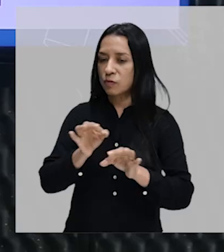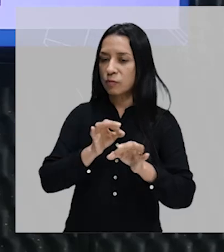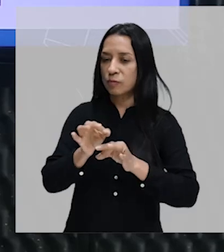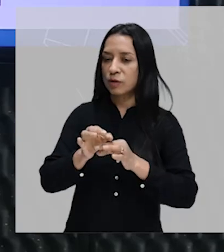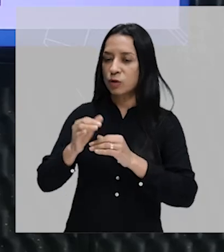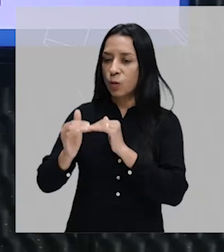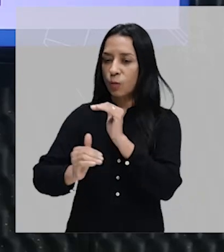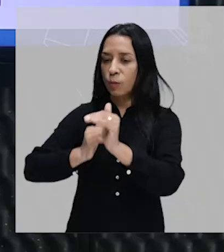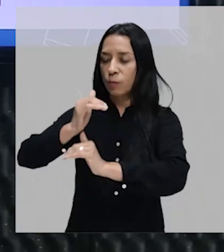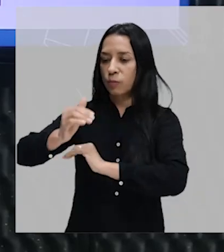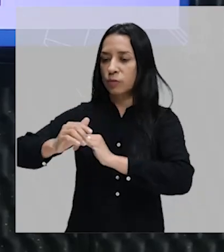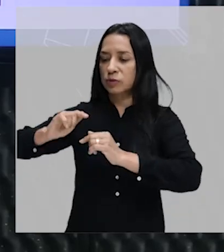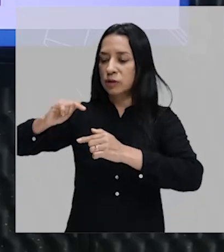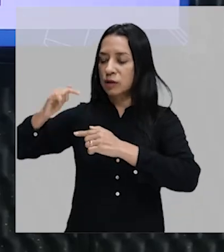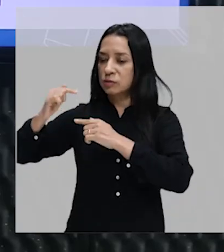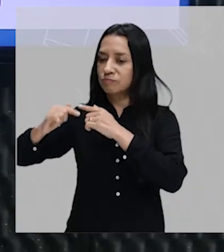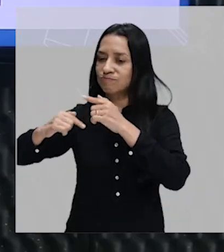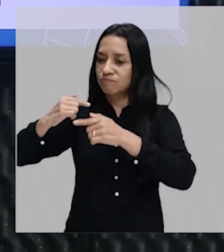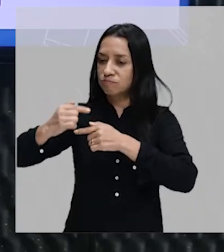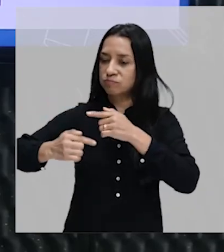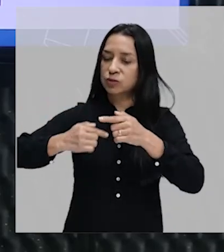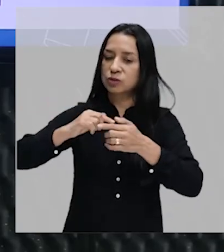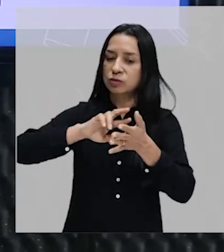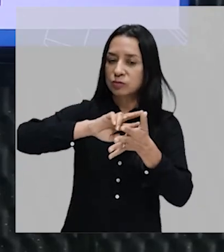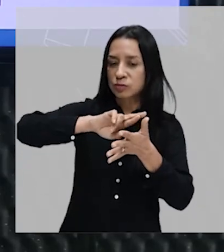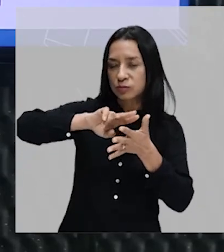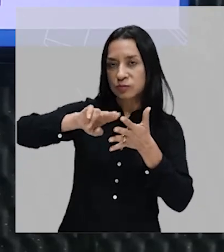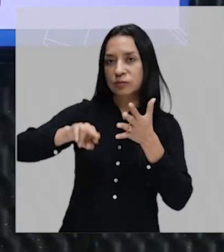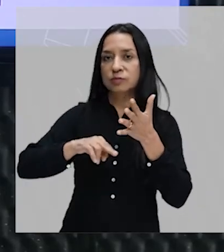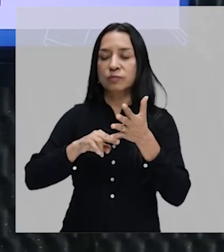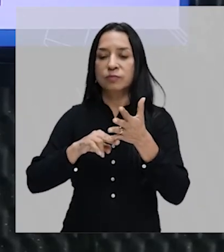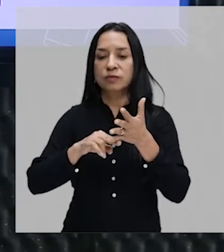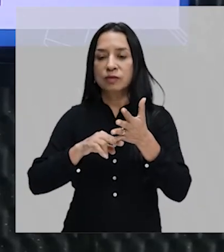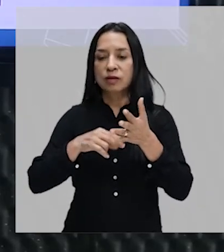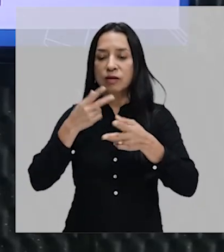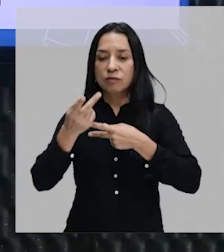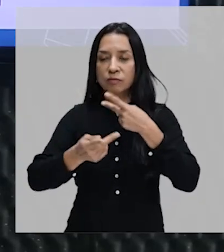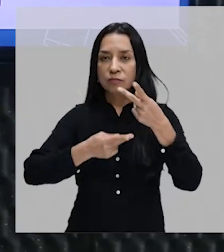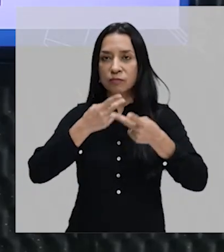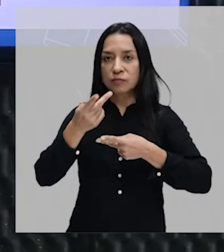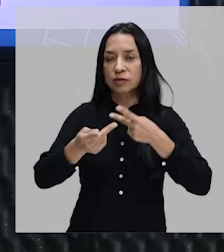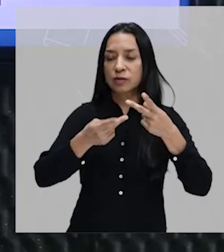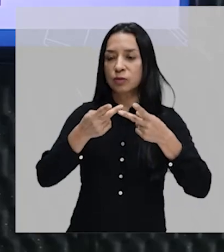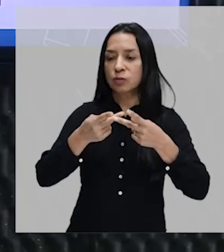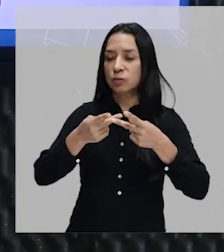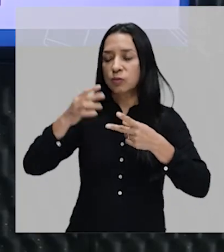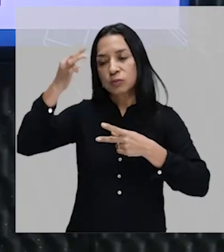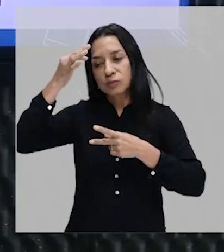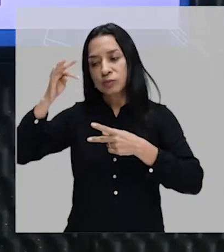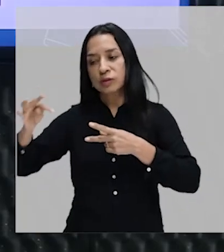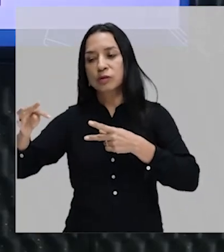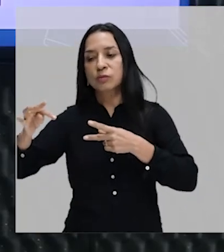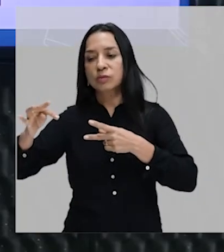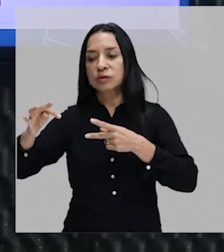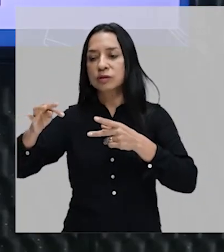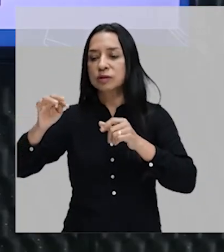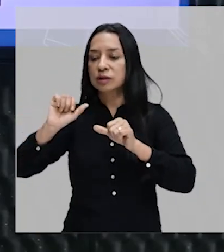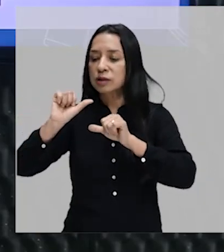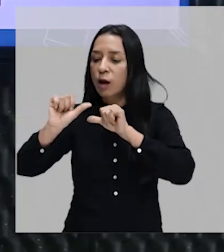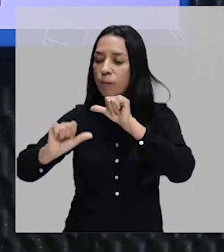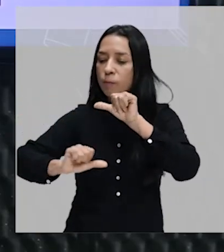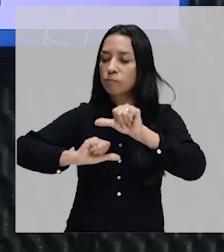diversidade. Ele falou sobre a teoria da mutação. Ele trouxe essa ideia de que o material genético ele pode